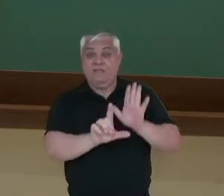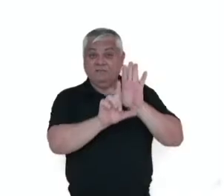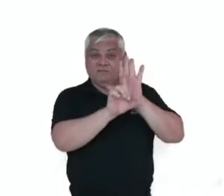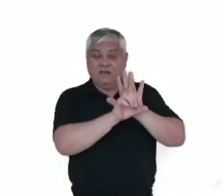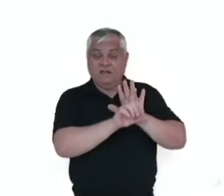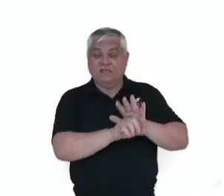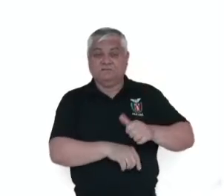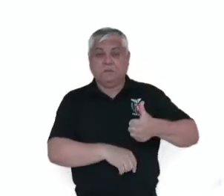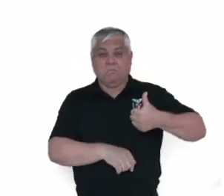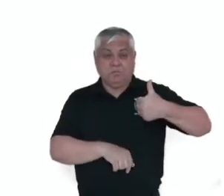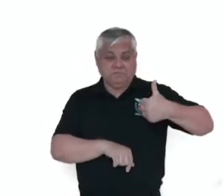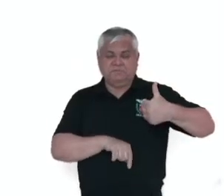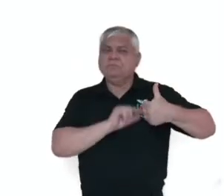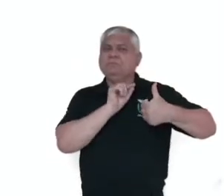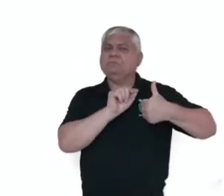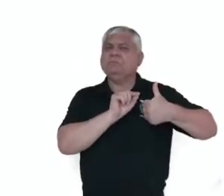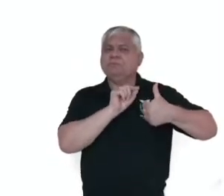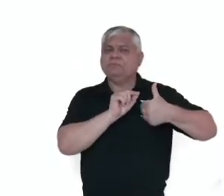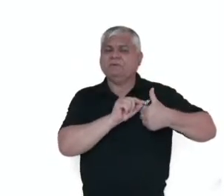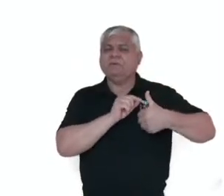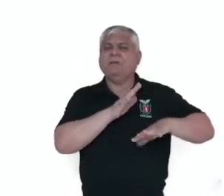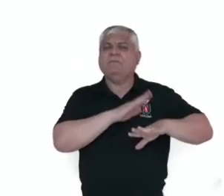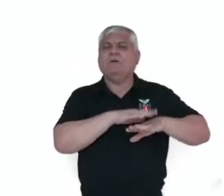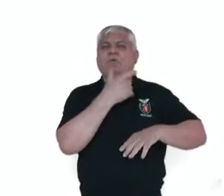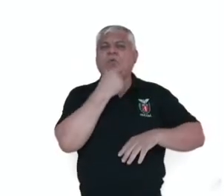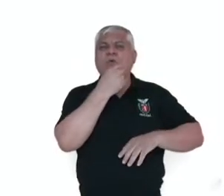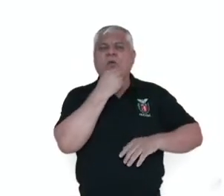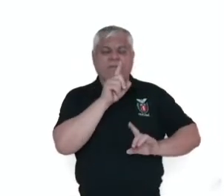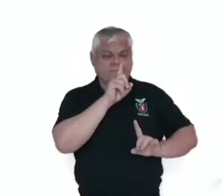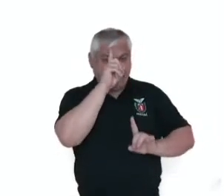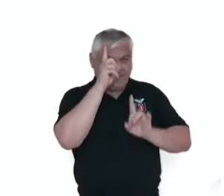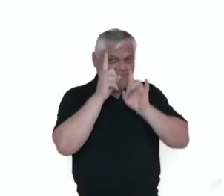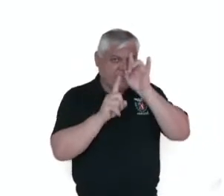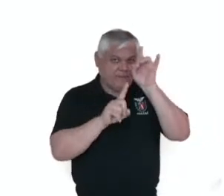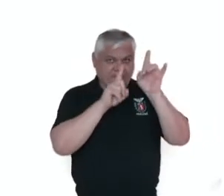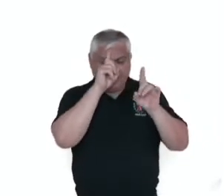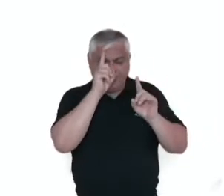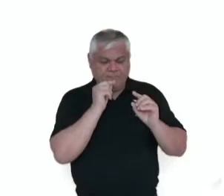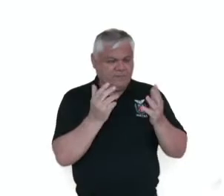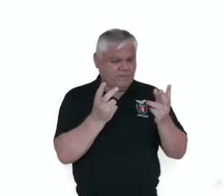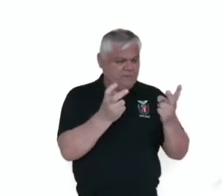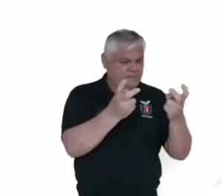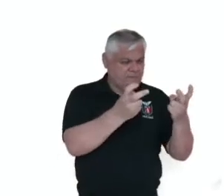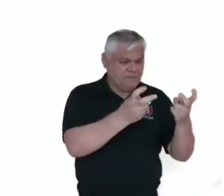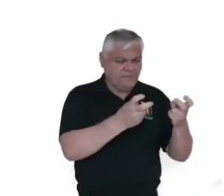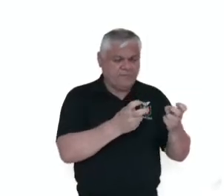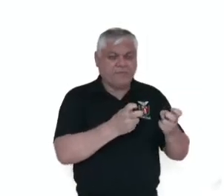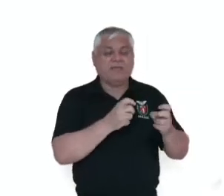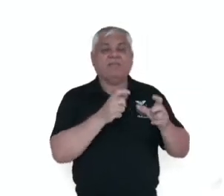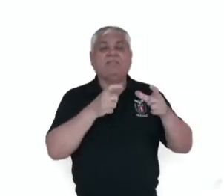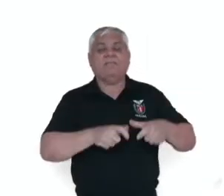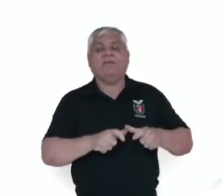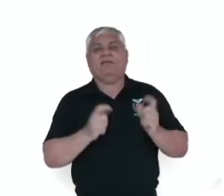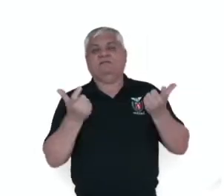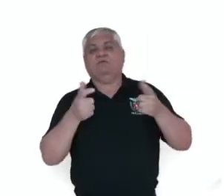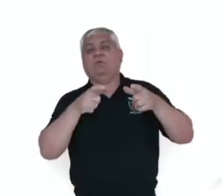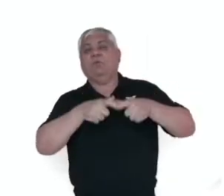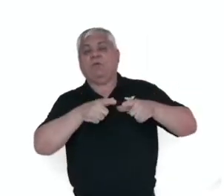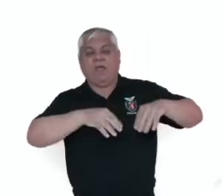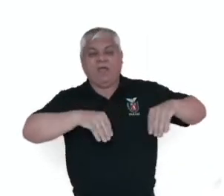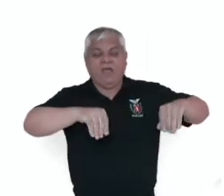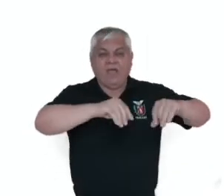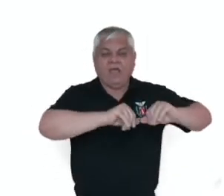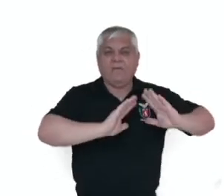positivas são criadas pelo homem a partir da análise de cada contexto, clima,